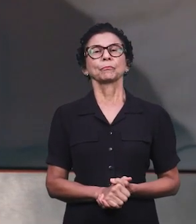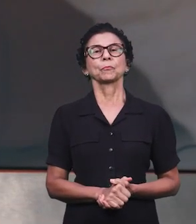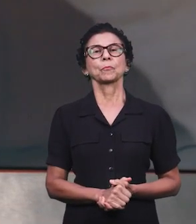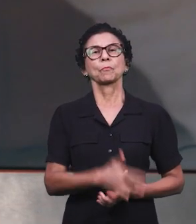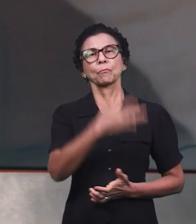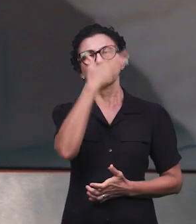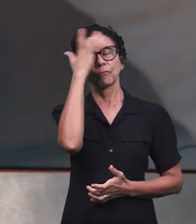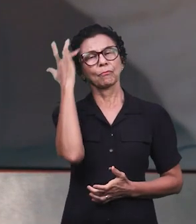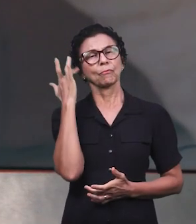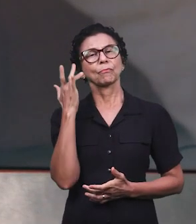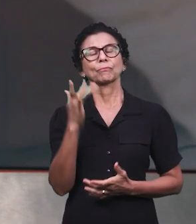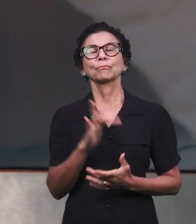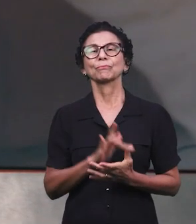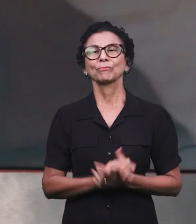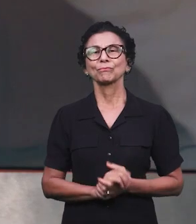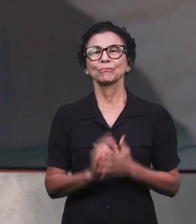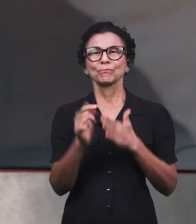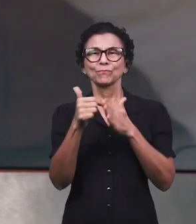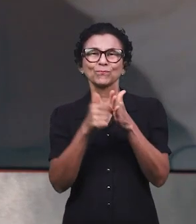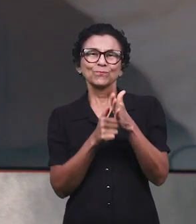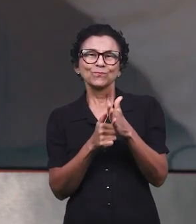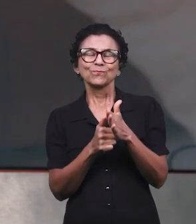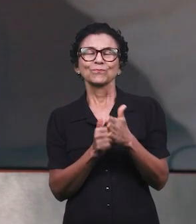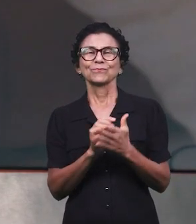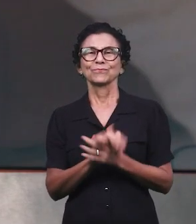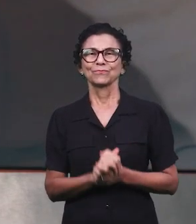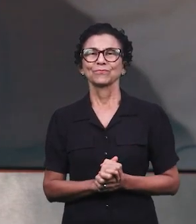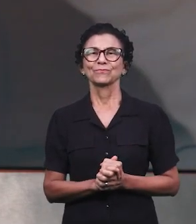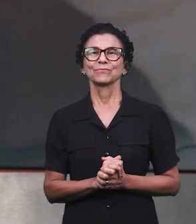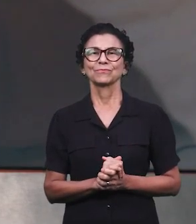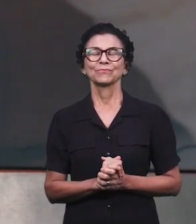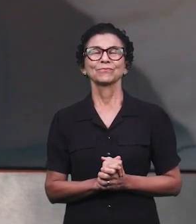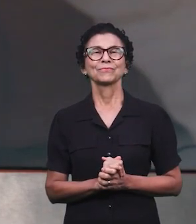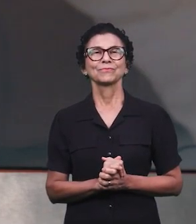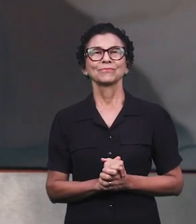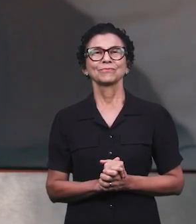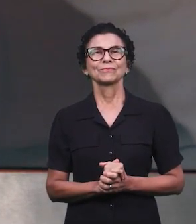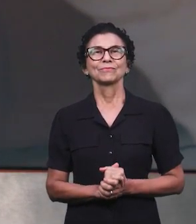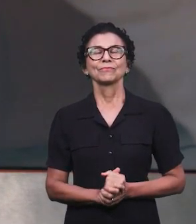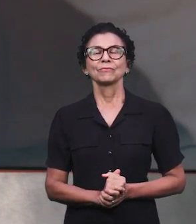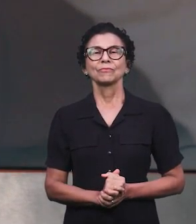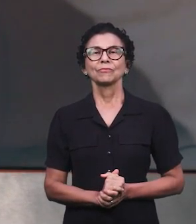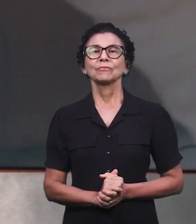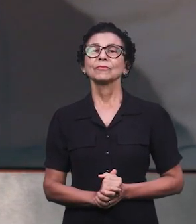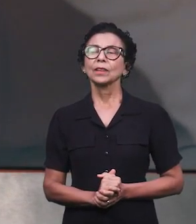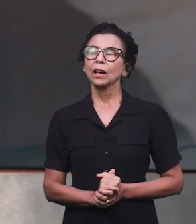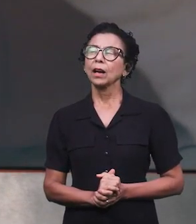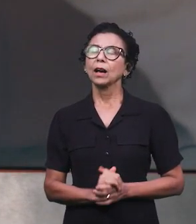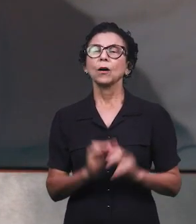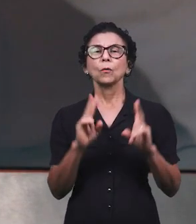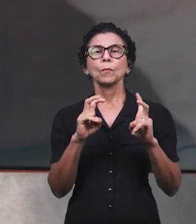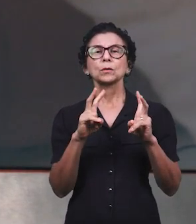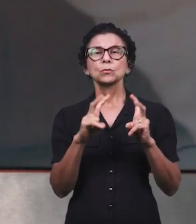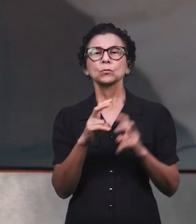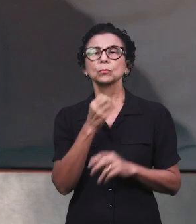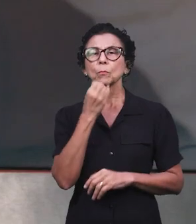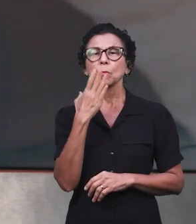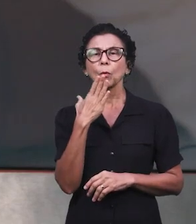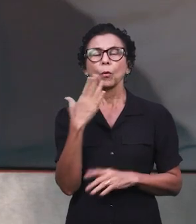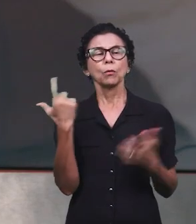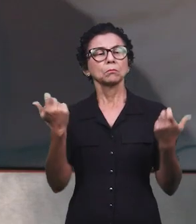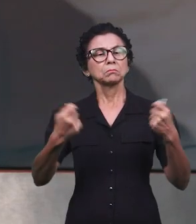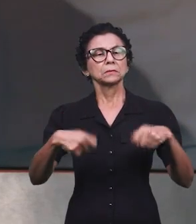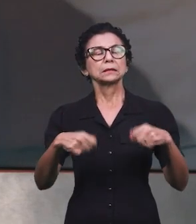para a gente fica muito feliz de compartilhar isso com vocês. Muito bom, é um assunto muito necessário.